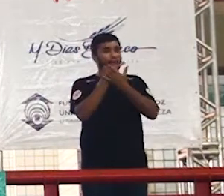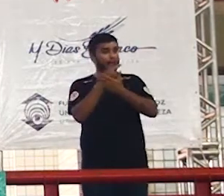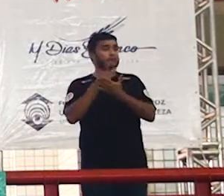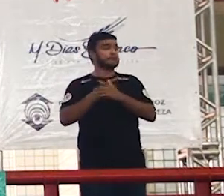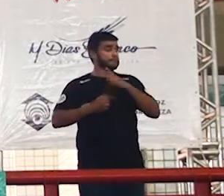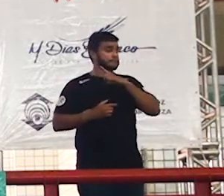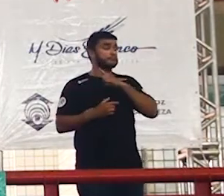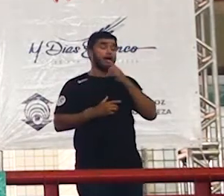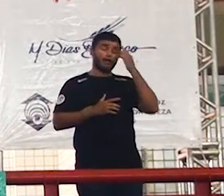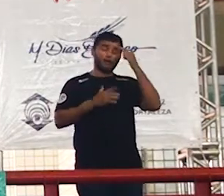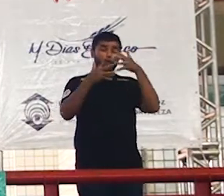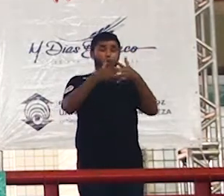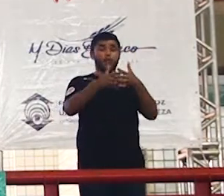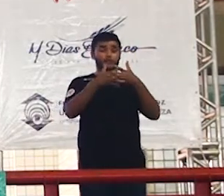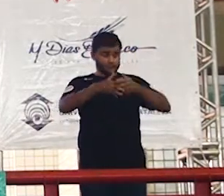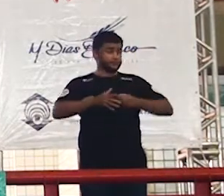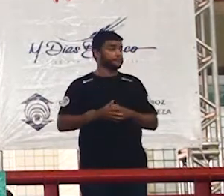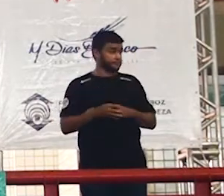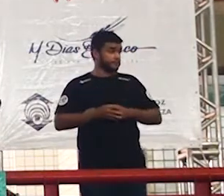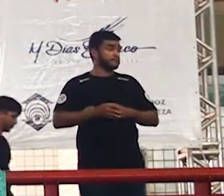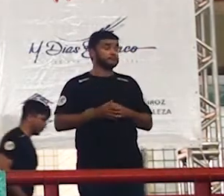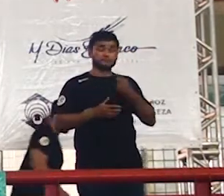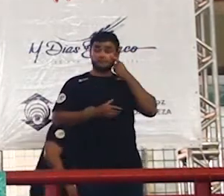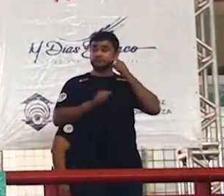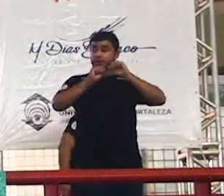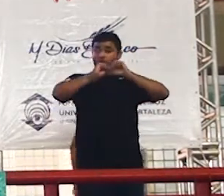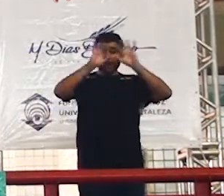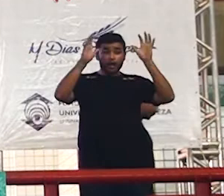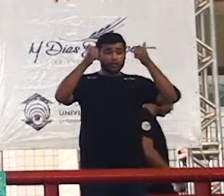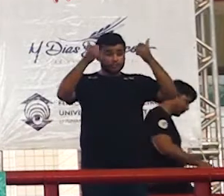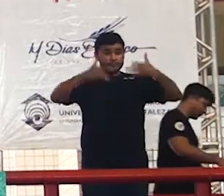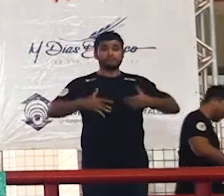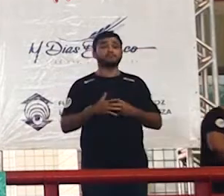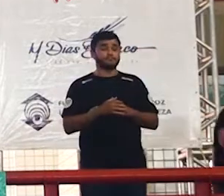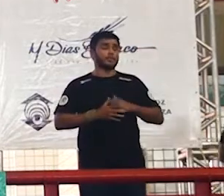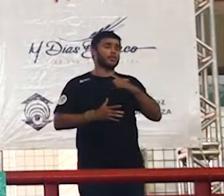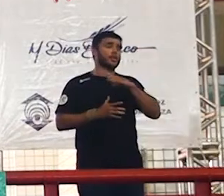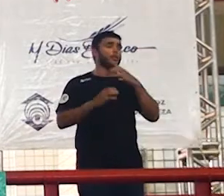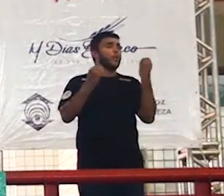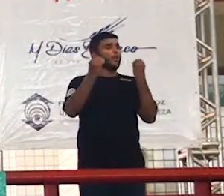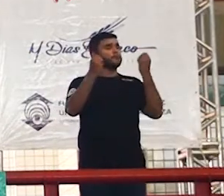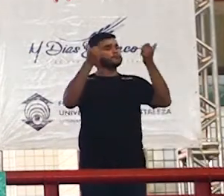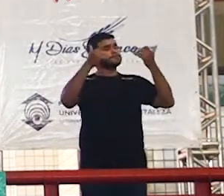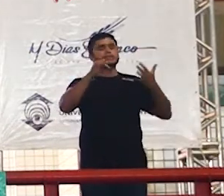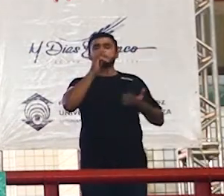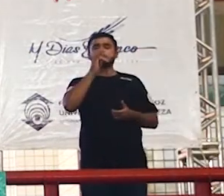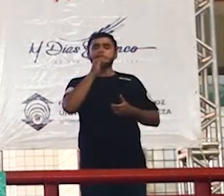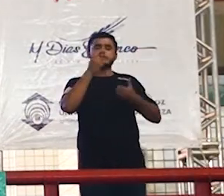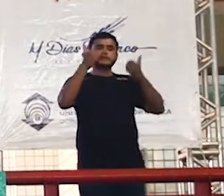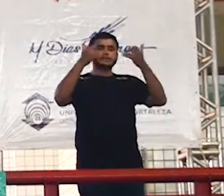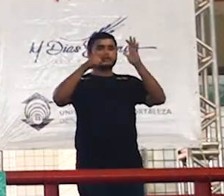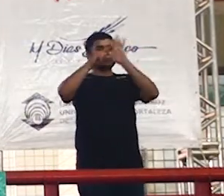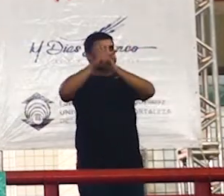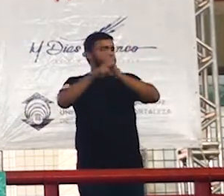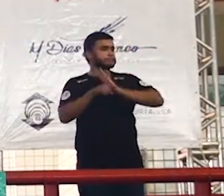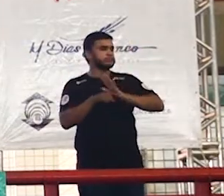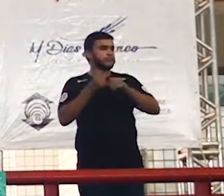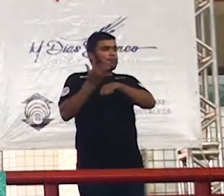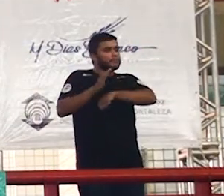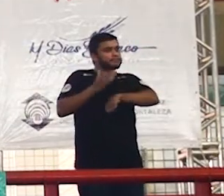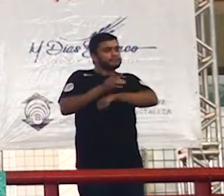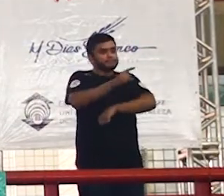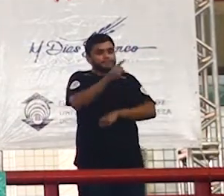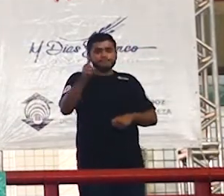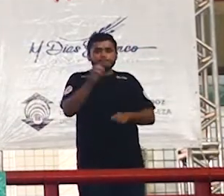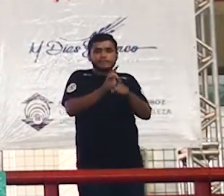fazendo confusão. Então vamos esclarecer aqui alguns desses conceitos, ver vários exemplos, fazer alguns exercícios, para não